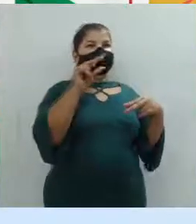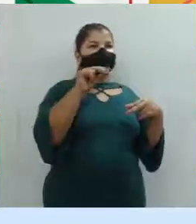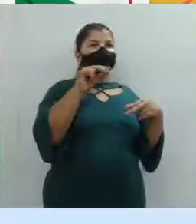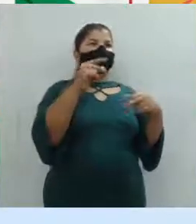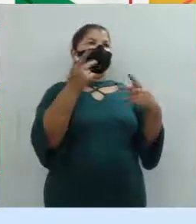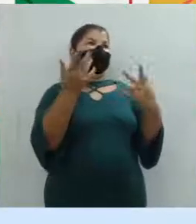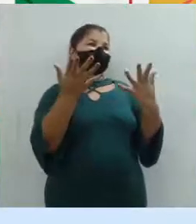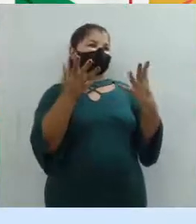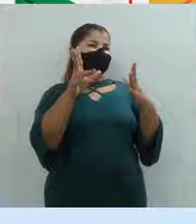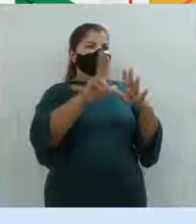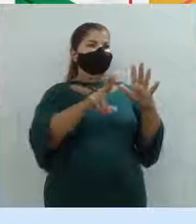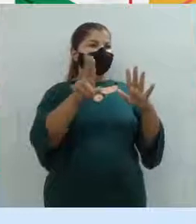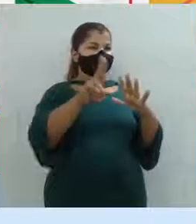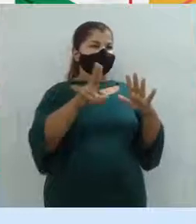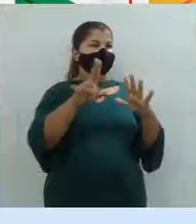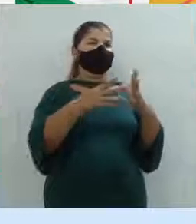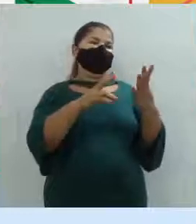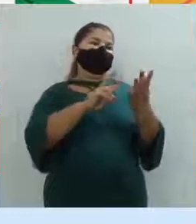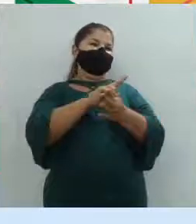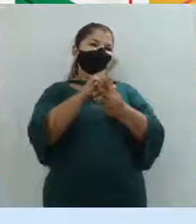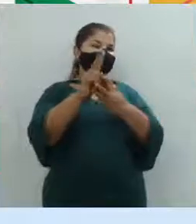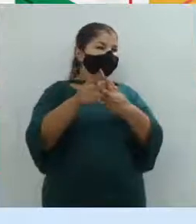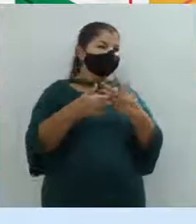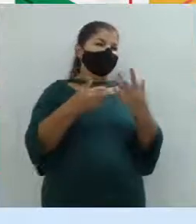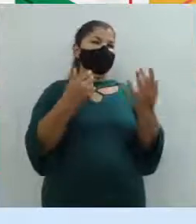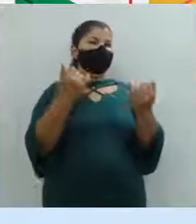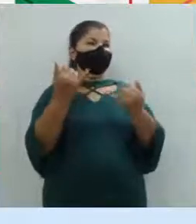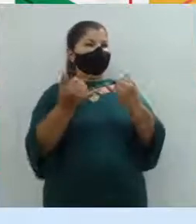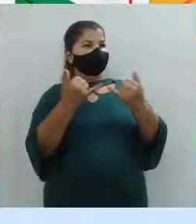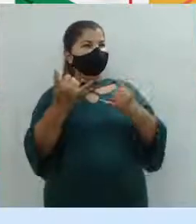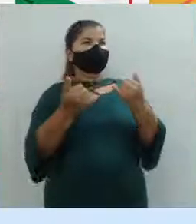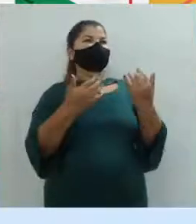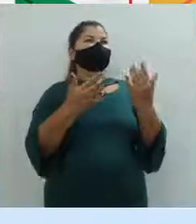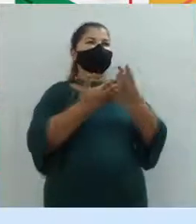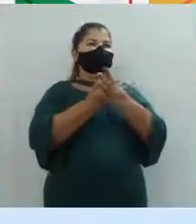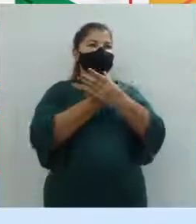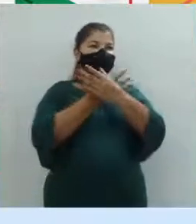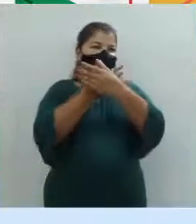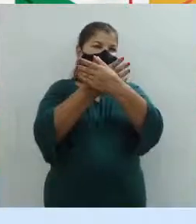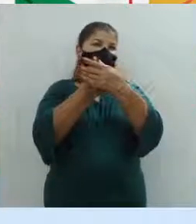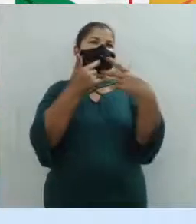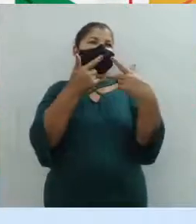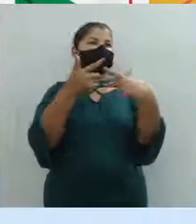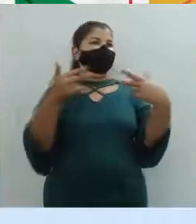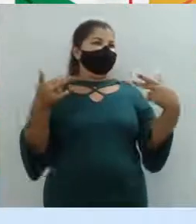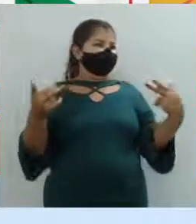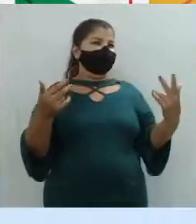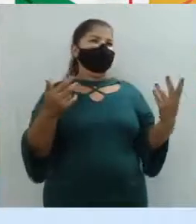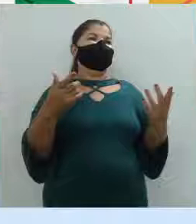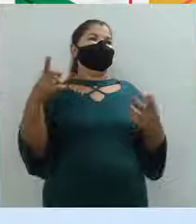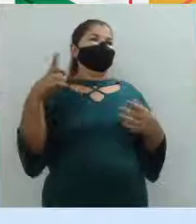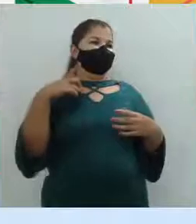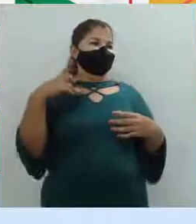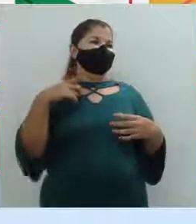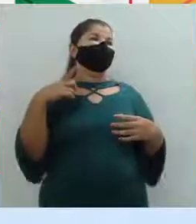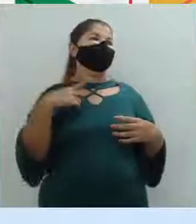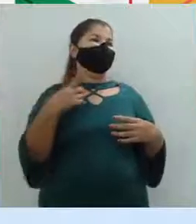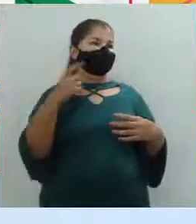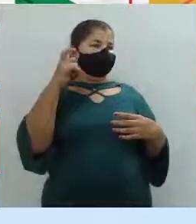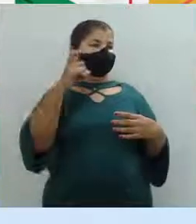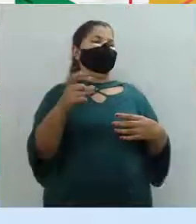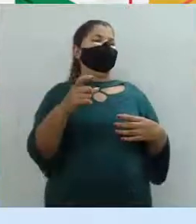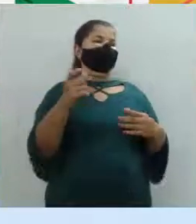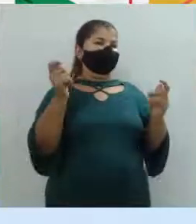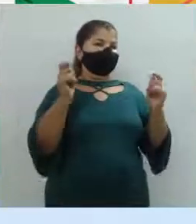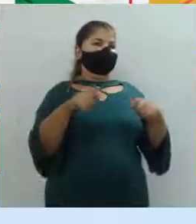as mãos, então vários bichinhos, e aí esses bichinhos voando, então várias coisas bem interessantes que a gente